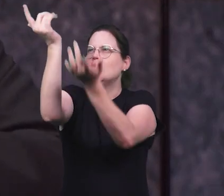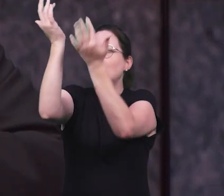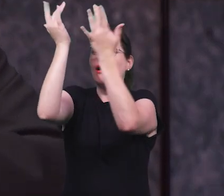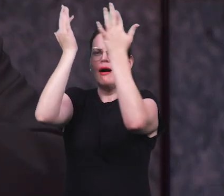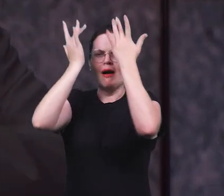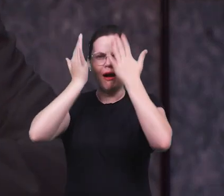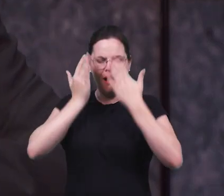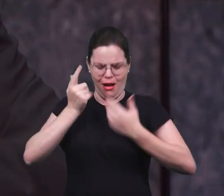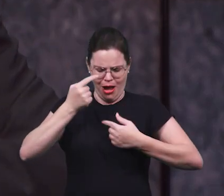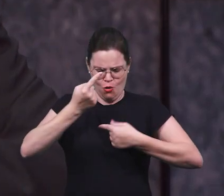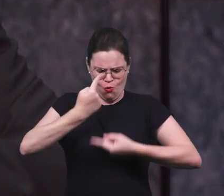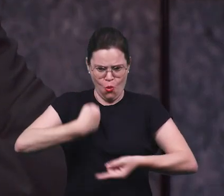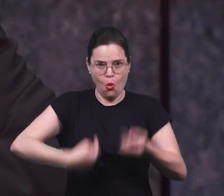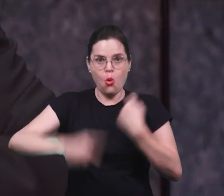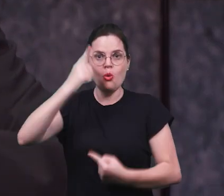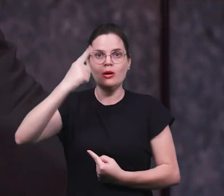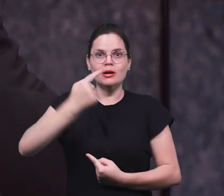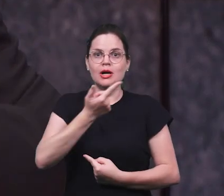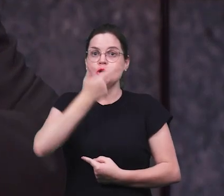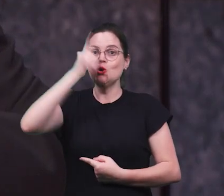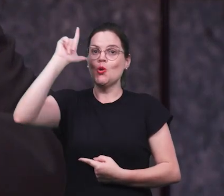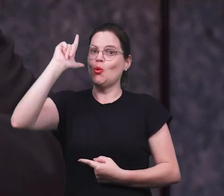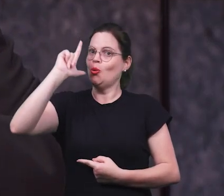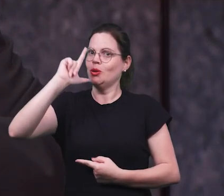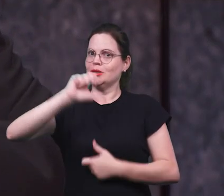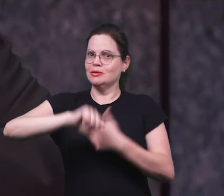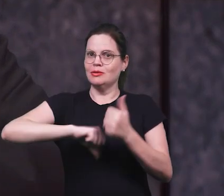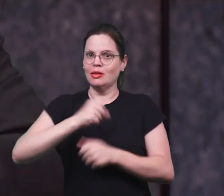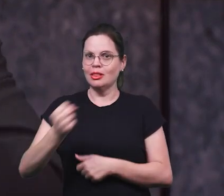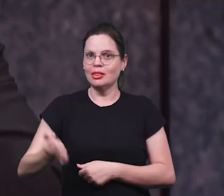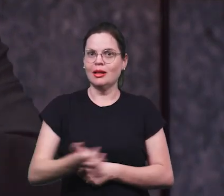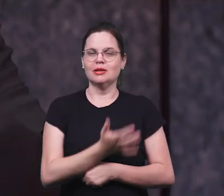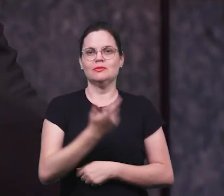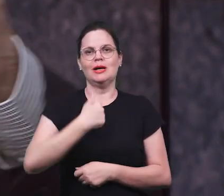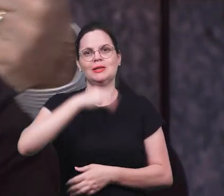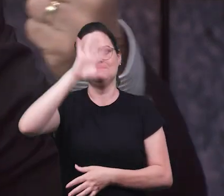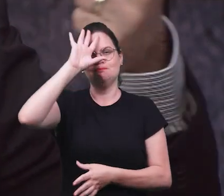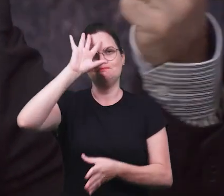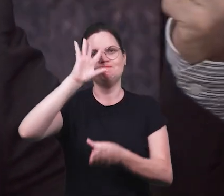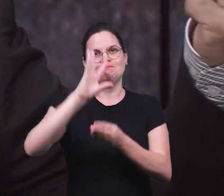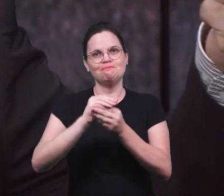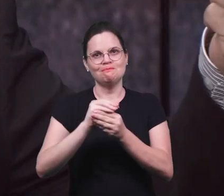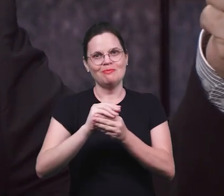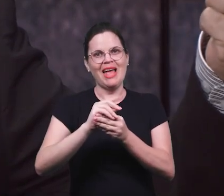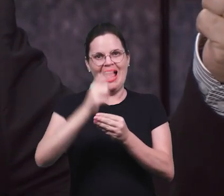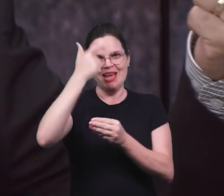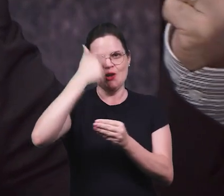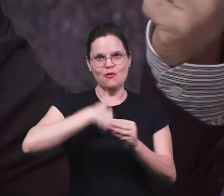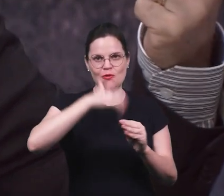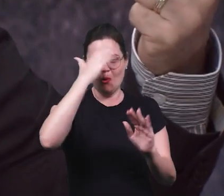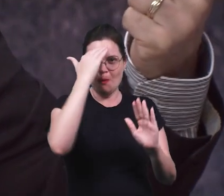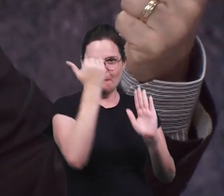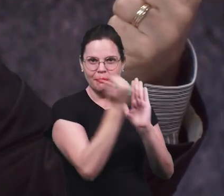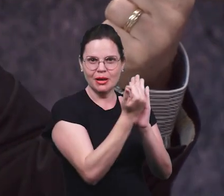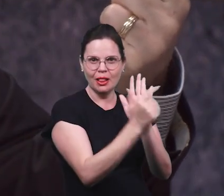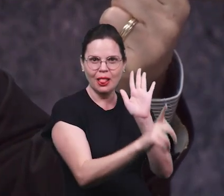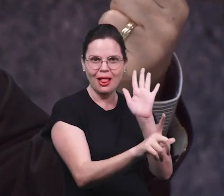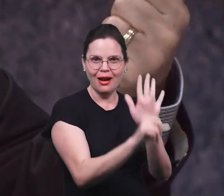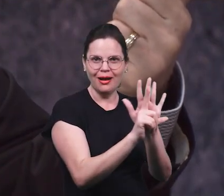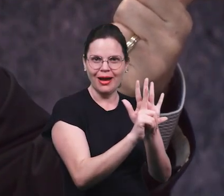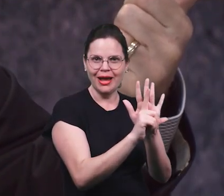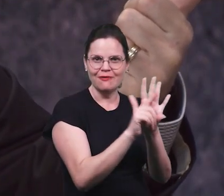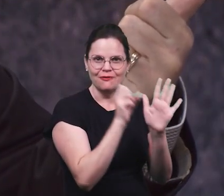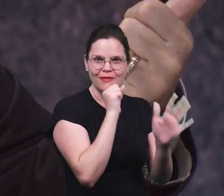Então, transformado em outra criatura e tendo o Espírito de Deus, nós não vamos andar por lei, mas vamos andar segundo